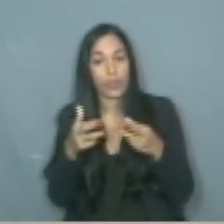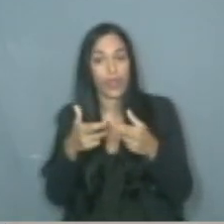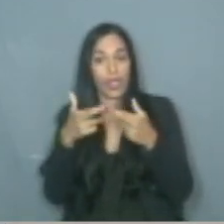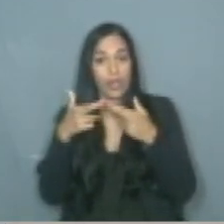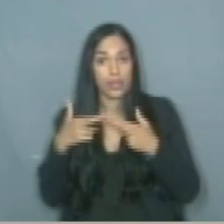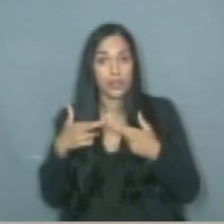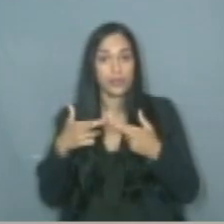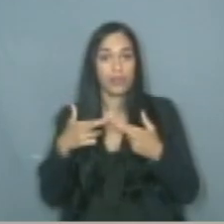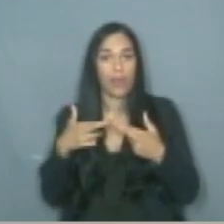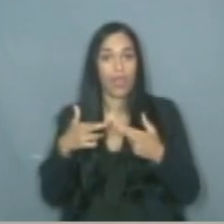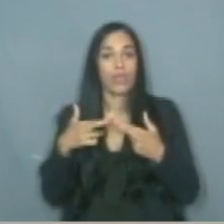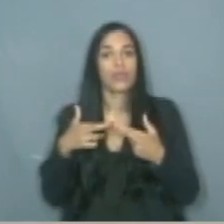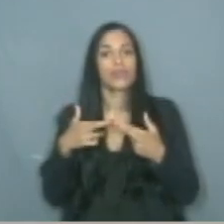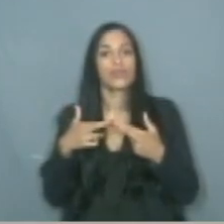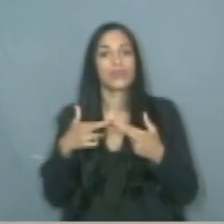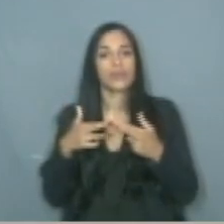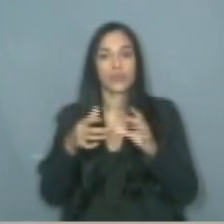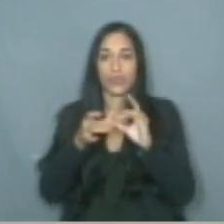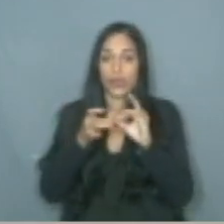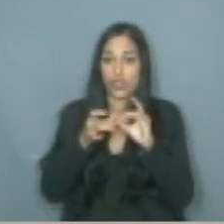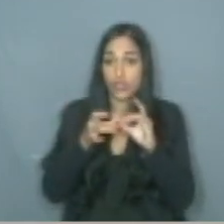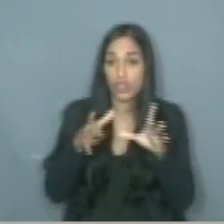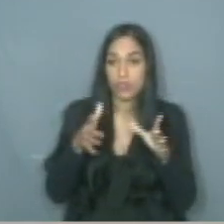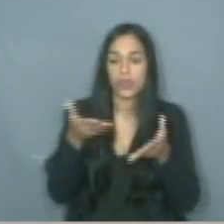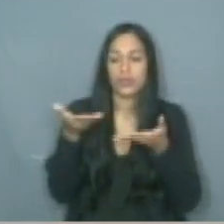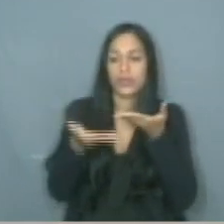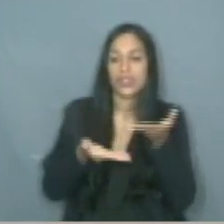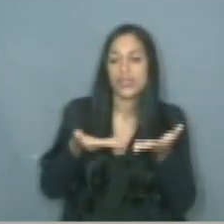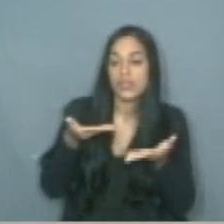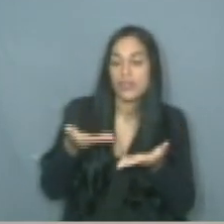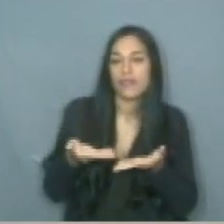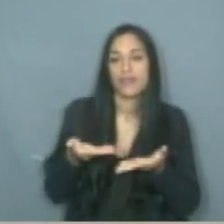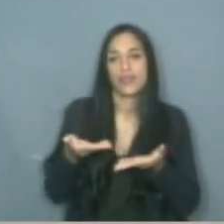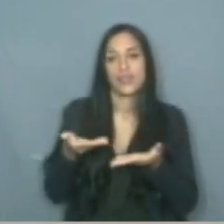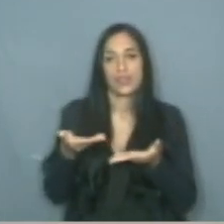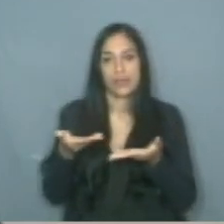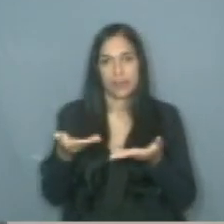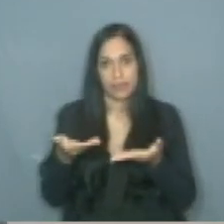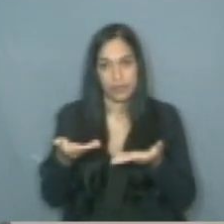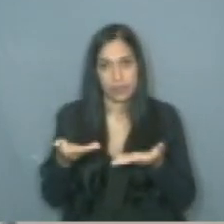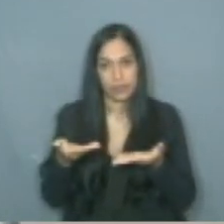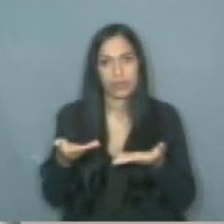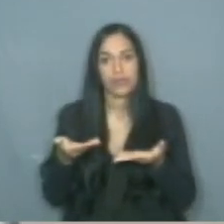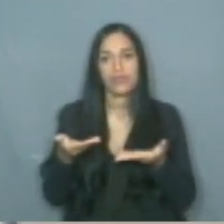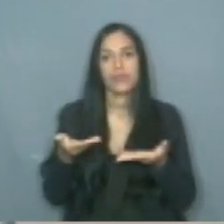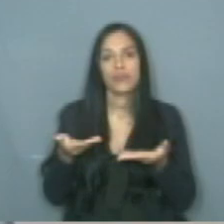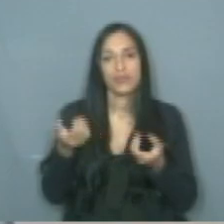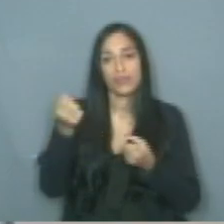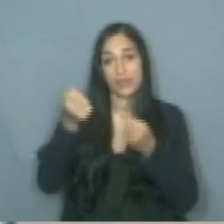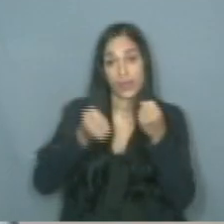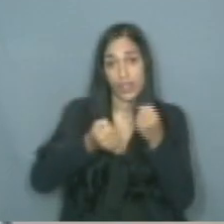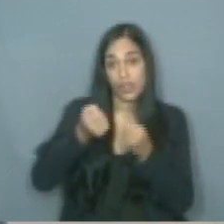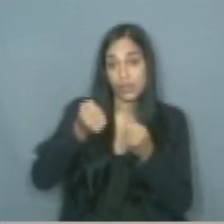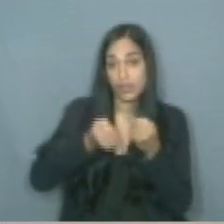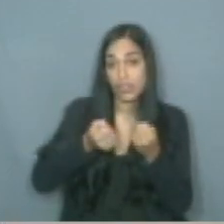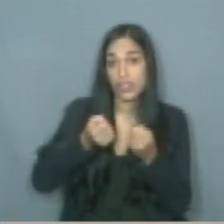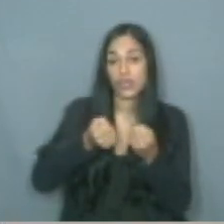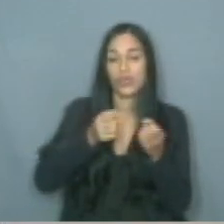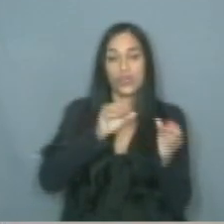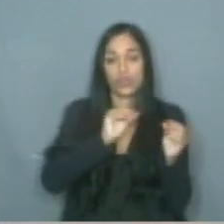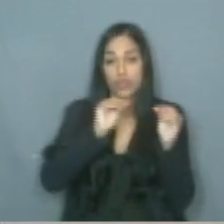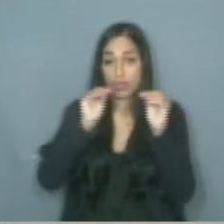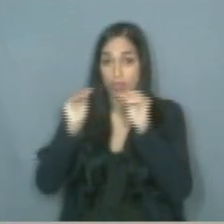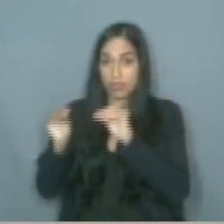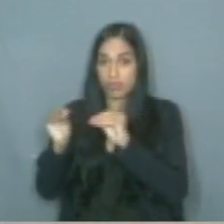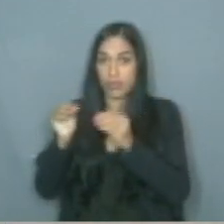seja possível disponibilizar serviços de atendimento aos proprietários de veículos rebocados durante